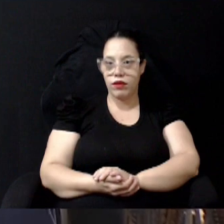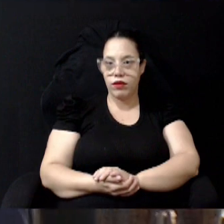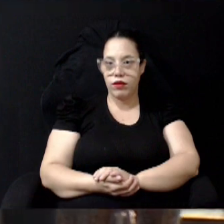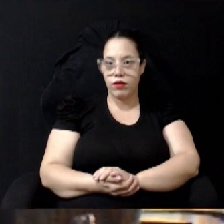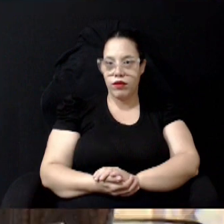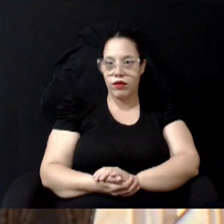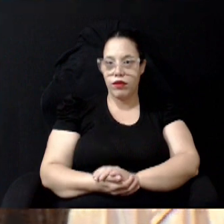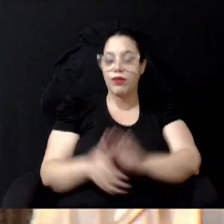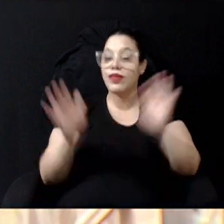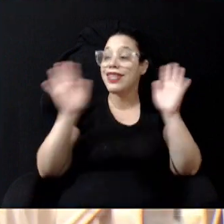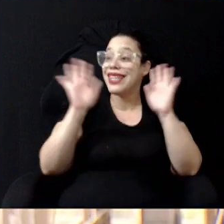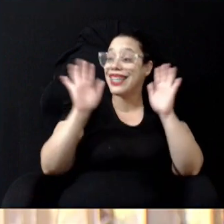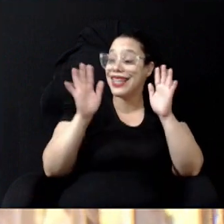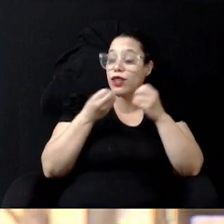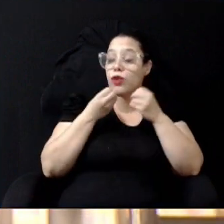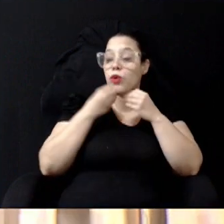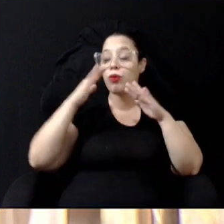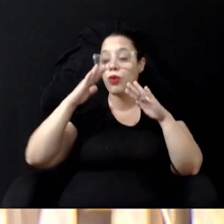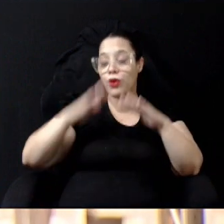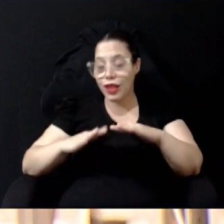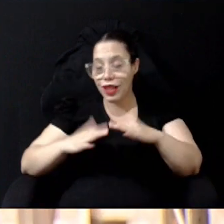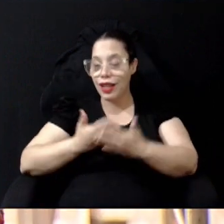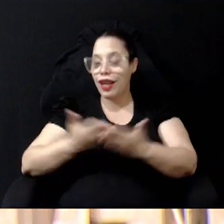Oi, boa tarde, gente.